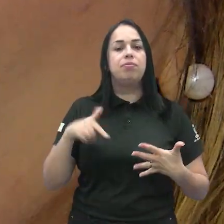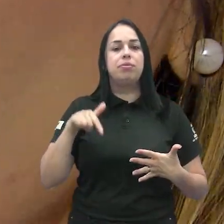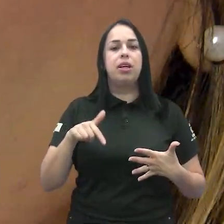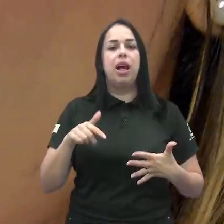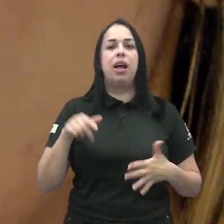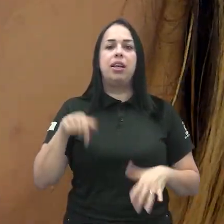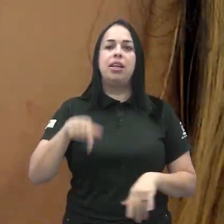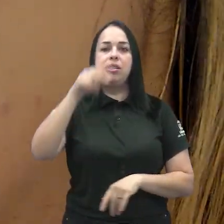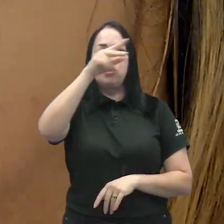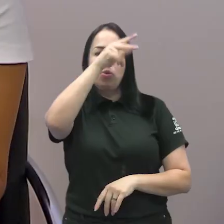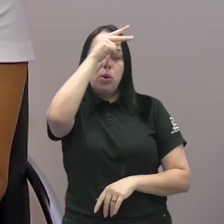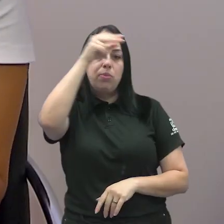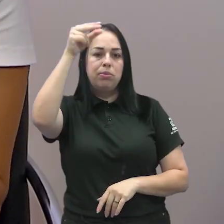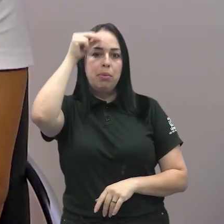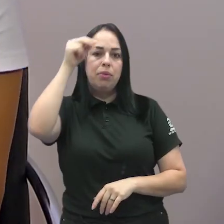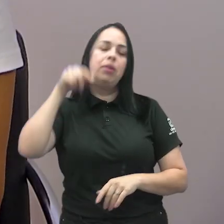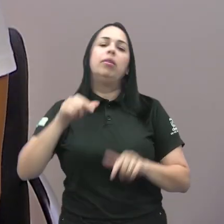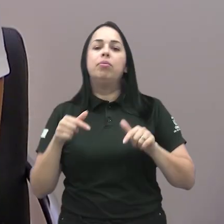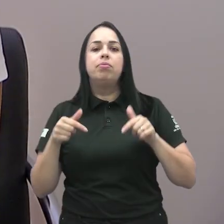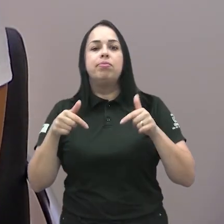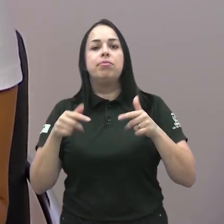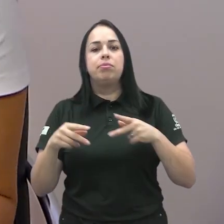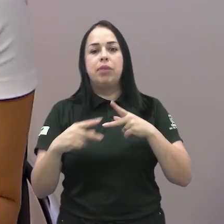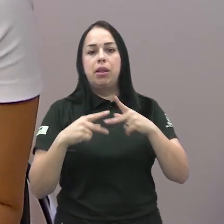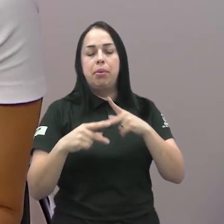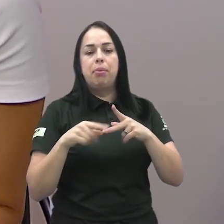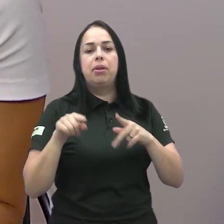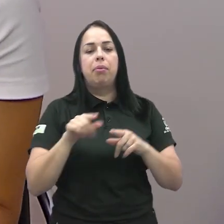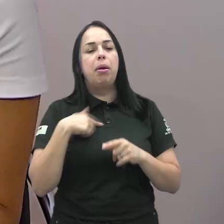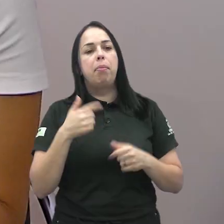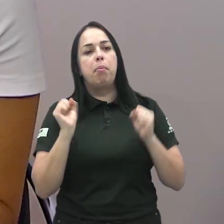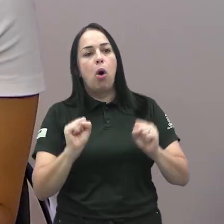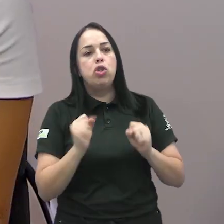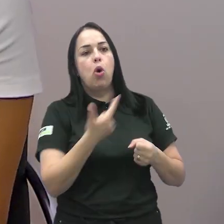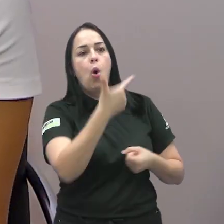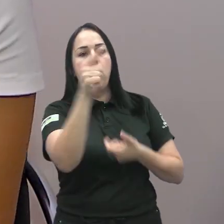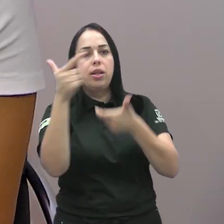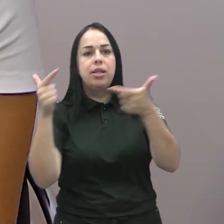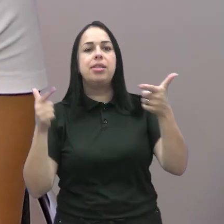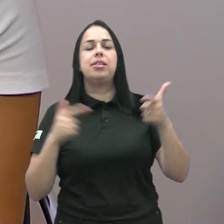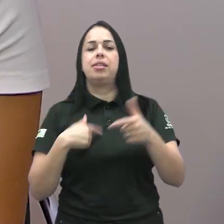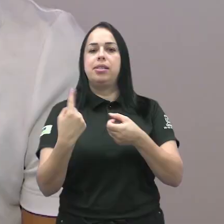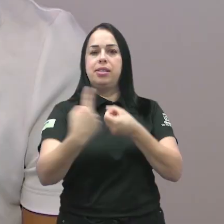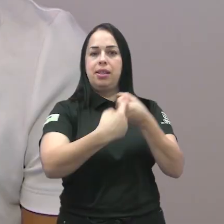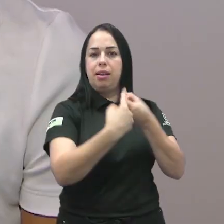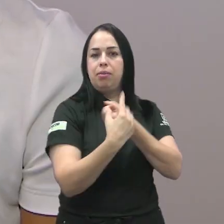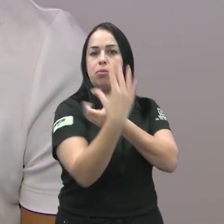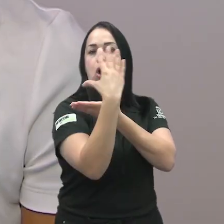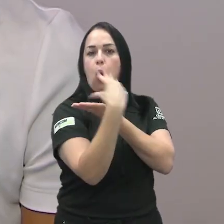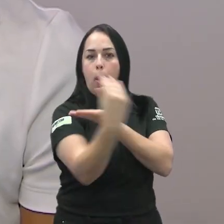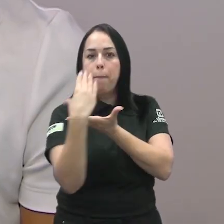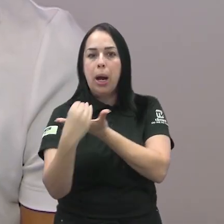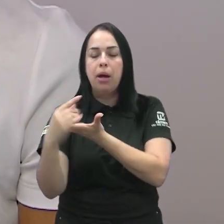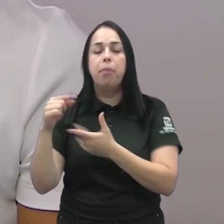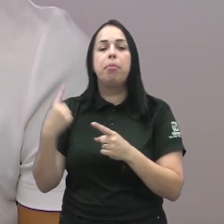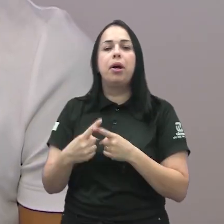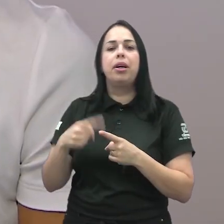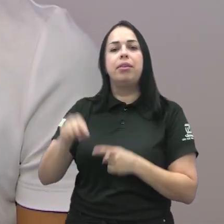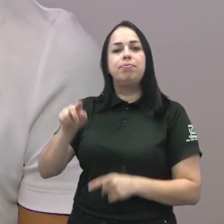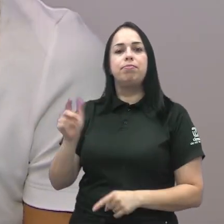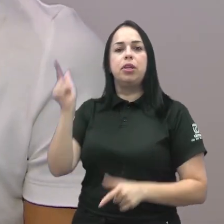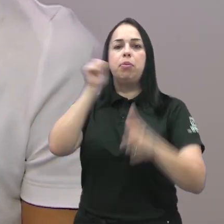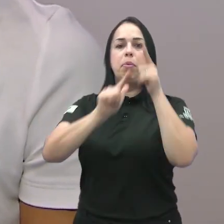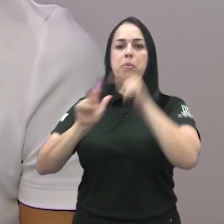essa atitude de São José também pode servir de modelo para outras cidades do Vale do Paraíba. A mulher se sente mais